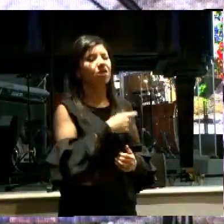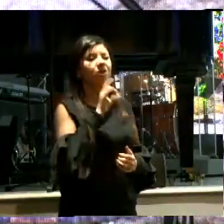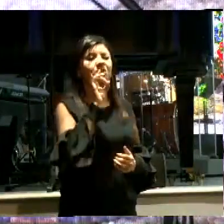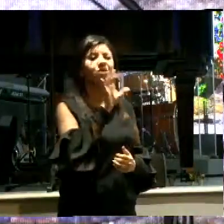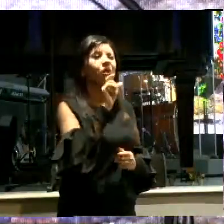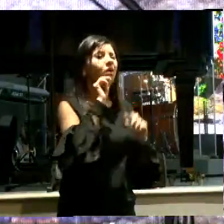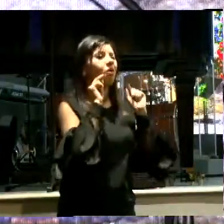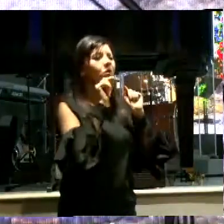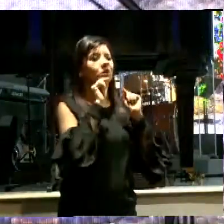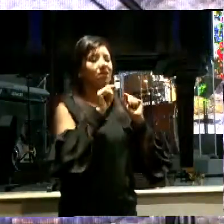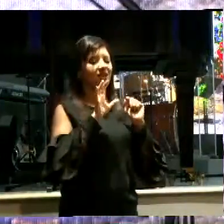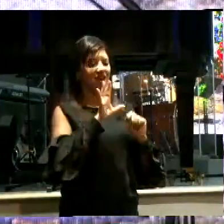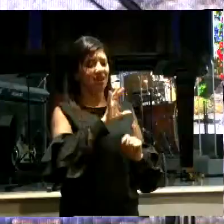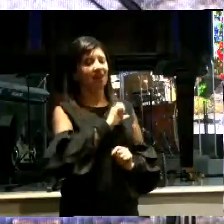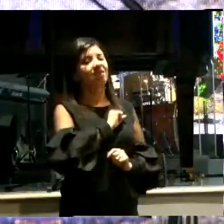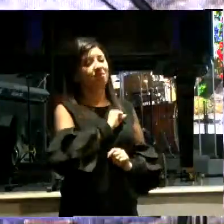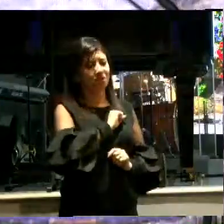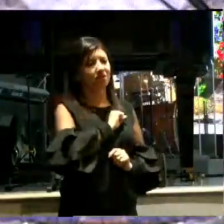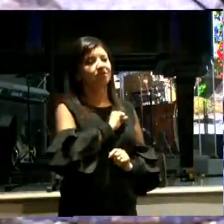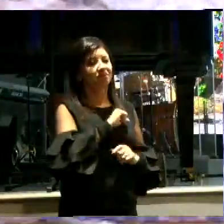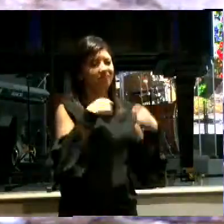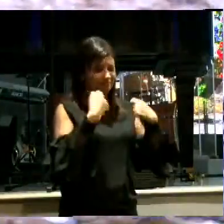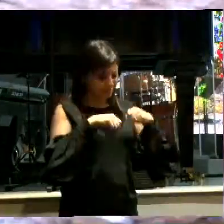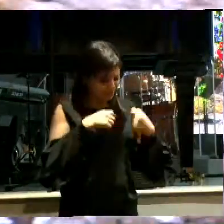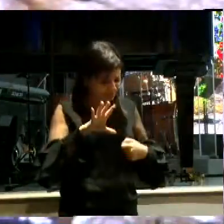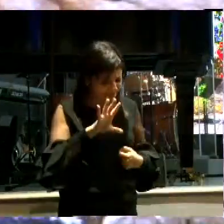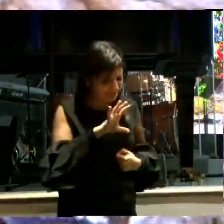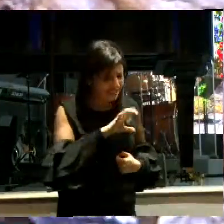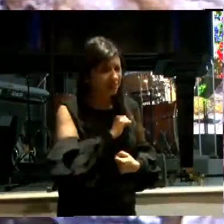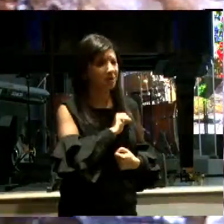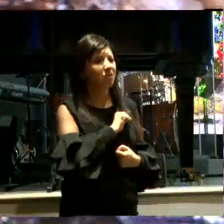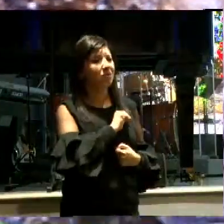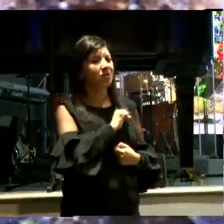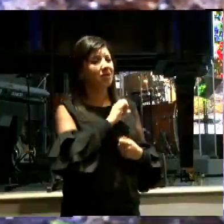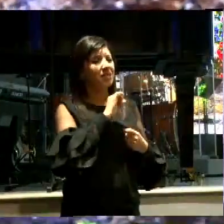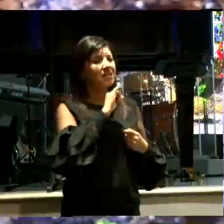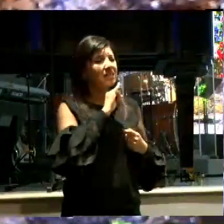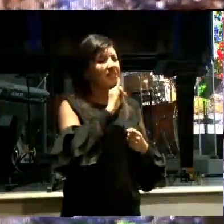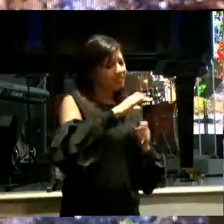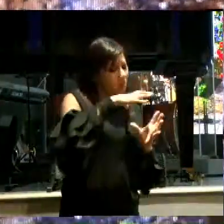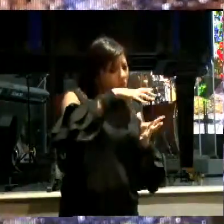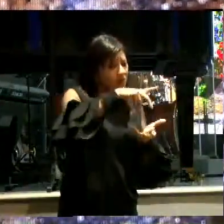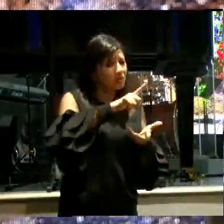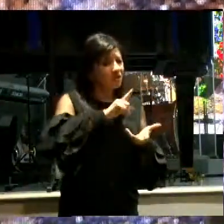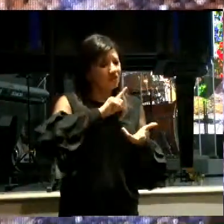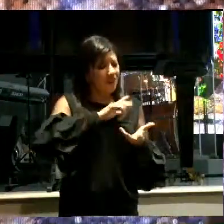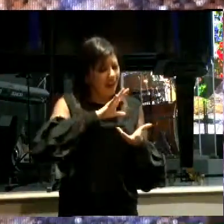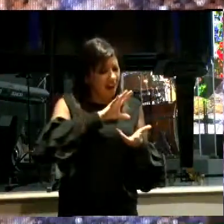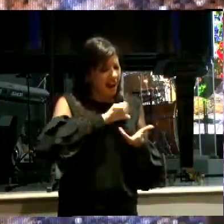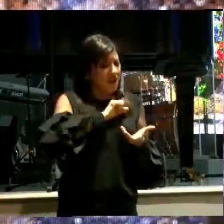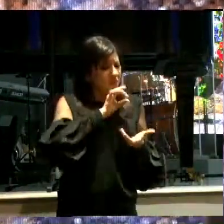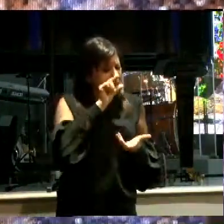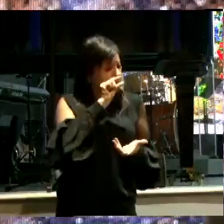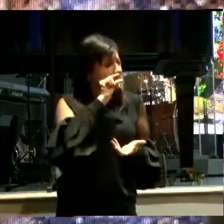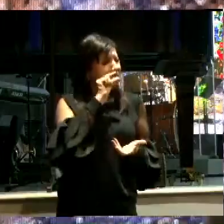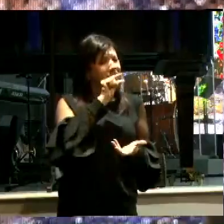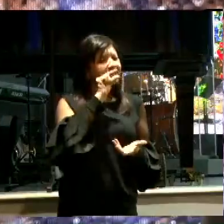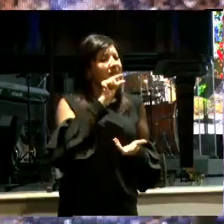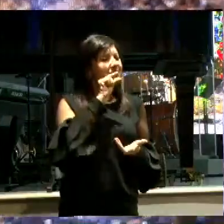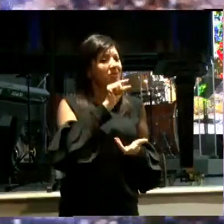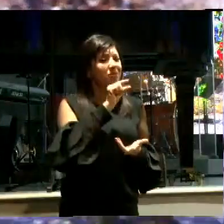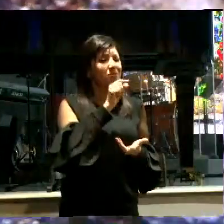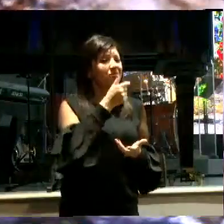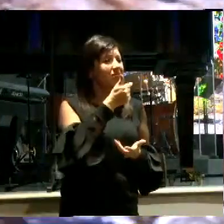Se no mundo tivesse um pouquinho mais de amor, não haveria tanta ganância como tem hoje. Se no